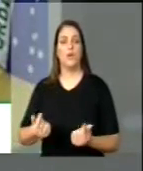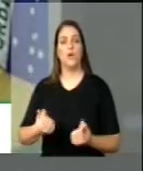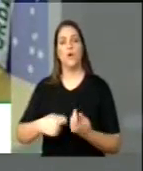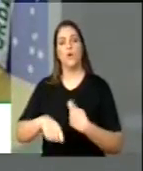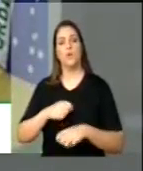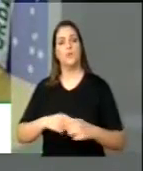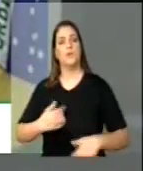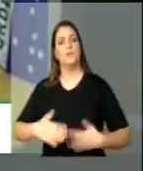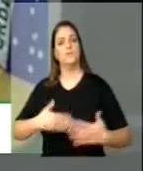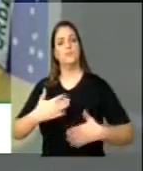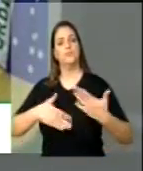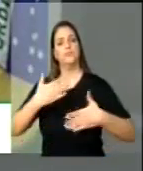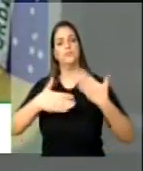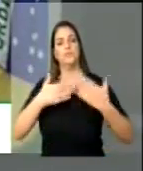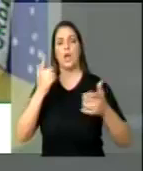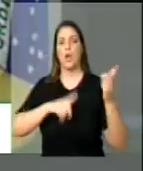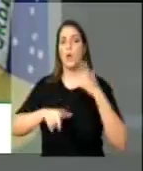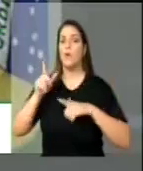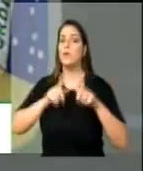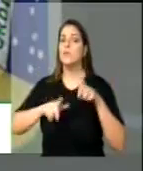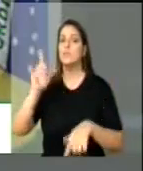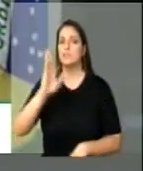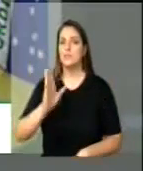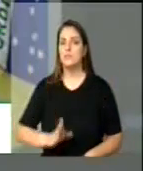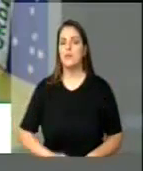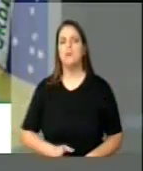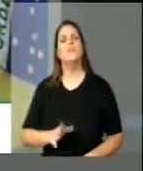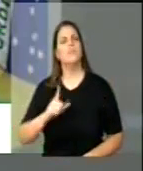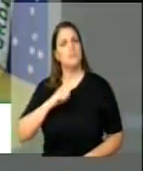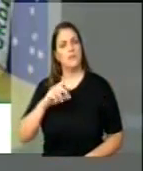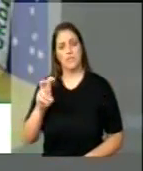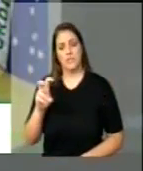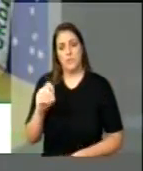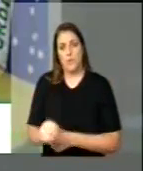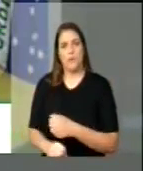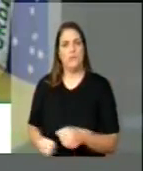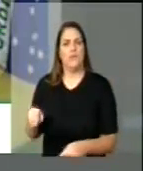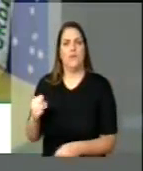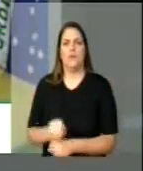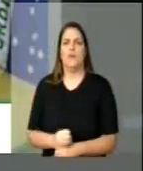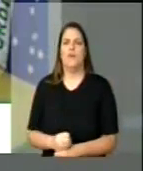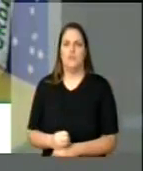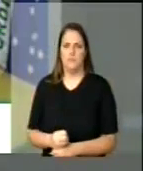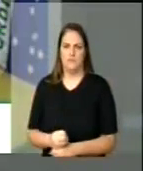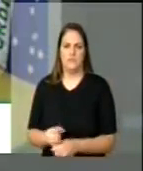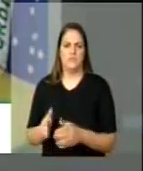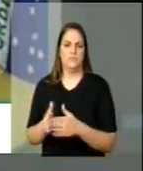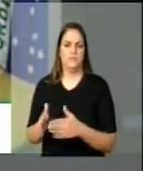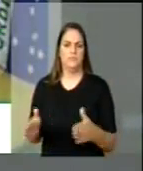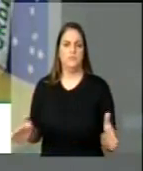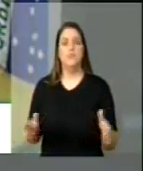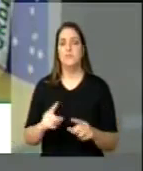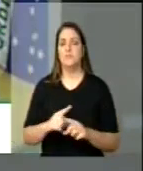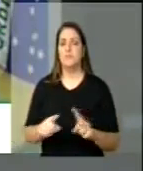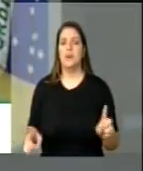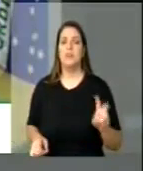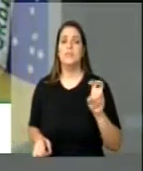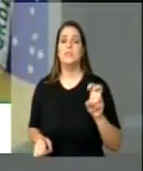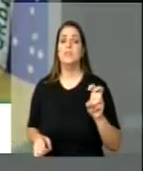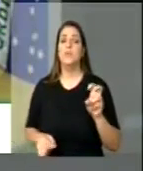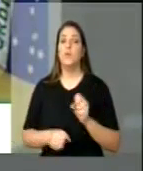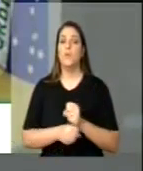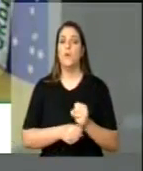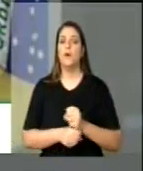de grandes realizações. Foram 50 anos em 5 o governo de Juscelino Kubitschek, né, que marcou